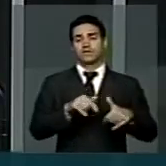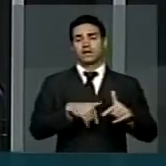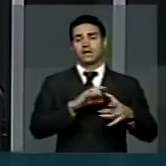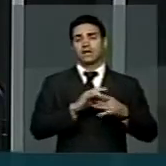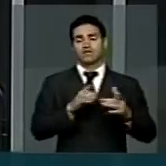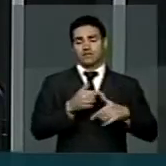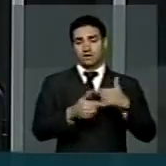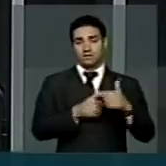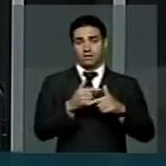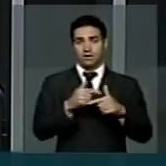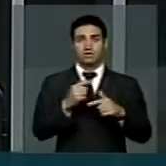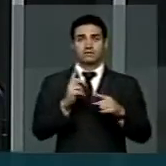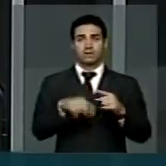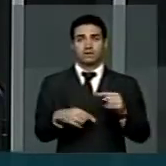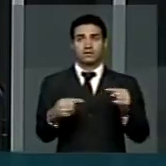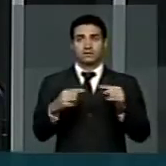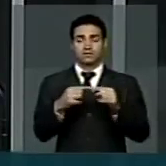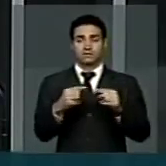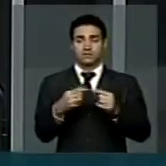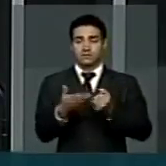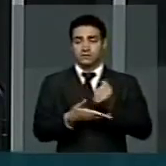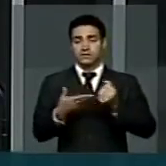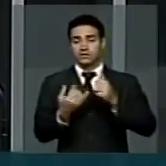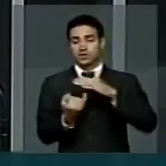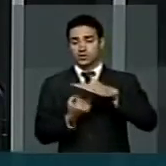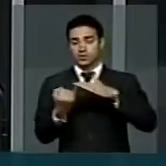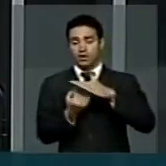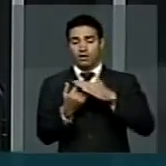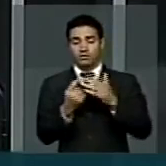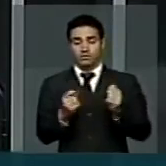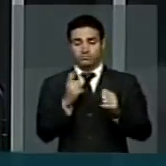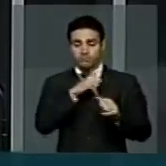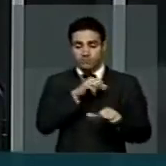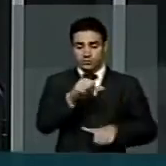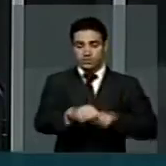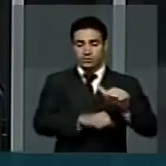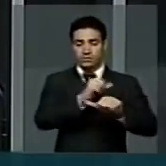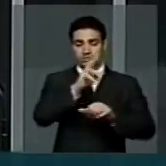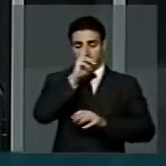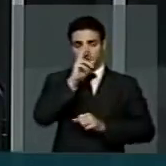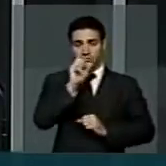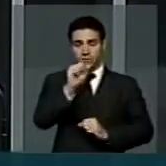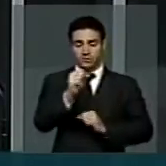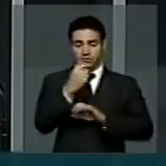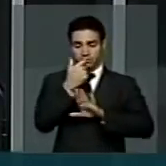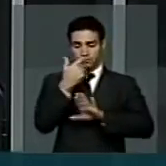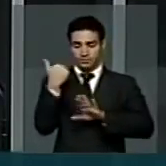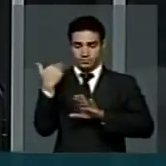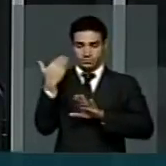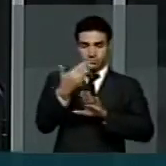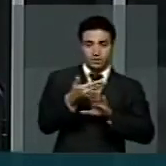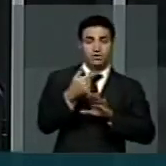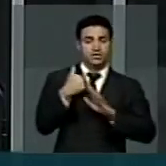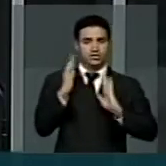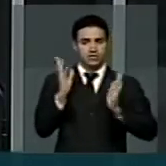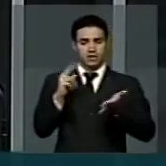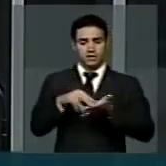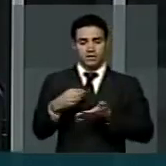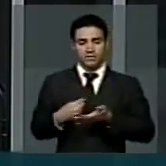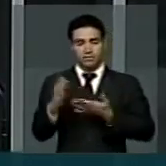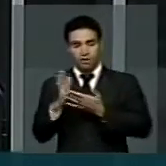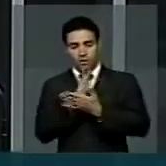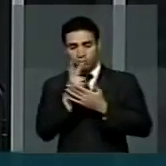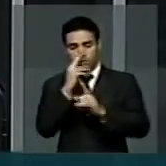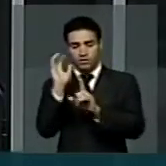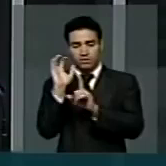que é a essência democrática para essas instituições se tornarem mais fortes. Nos últimos dias, presenciamos algumas